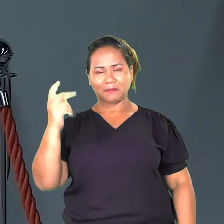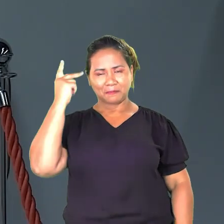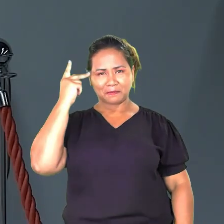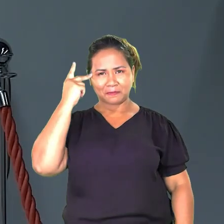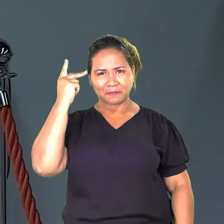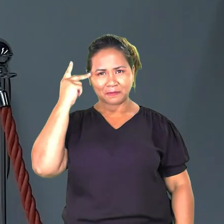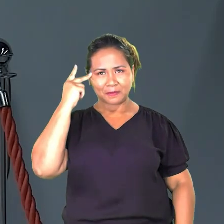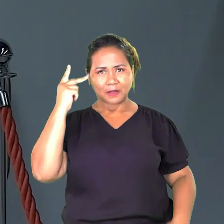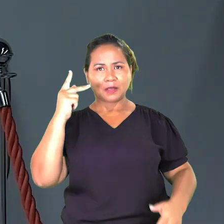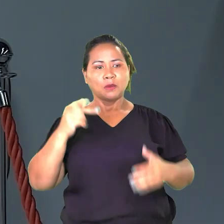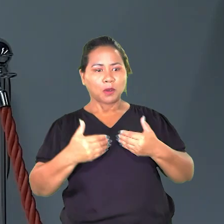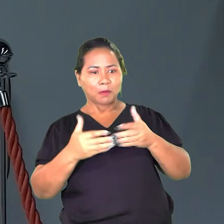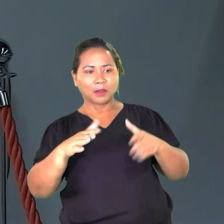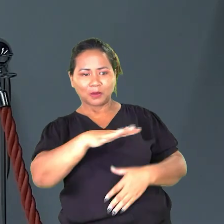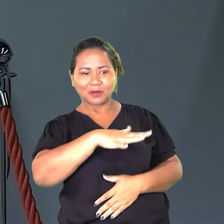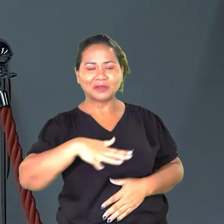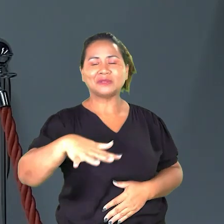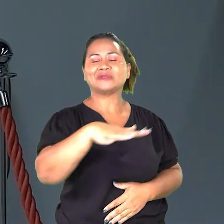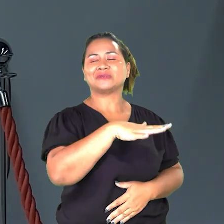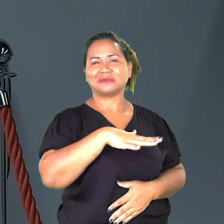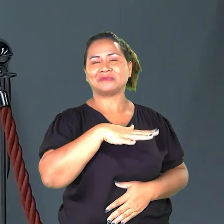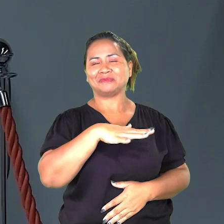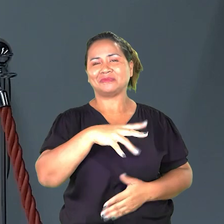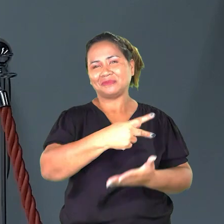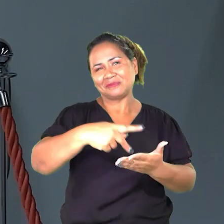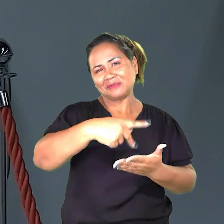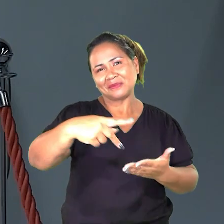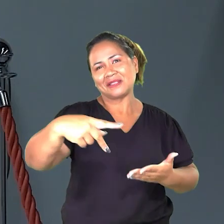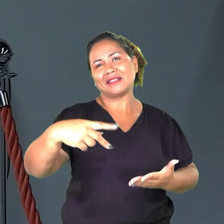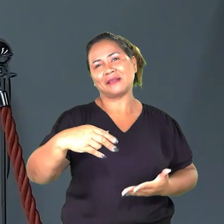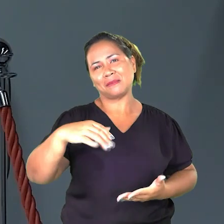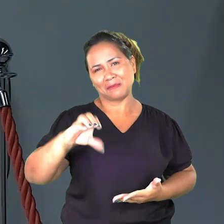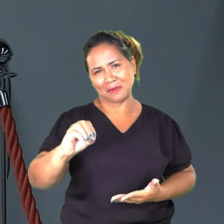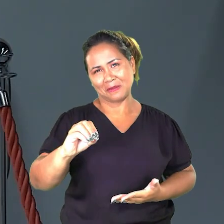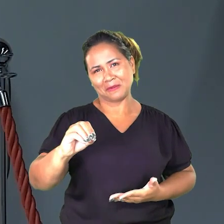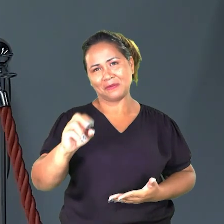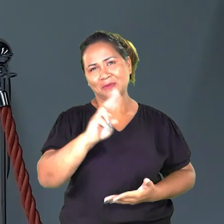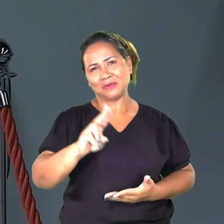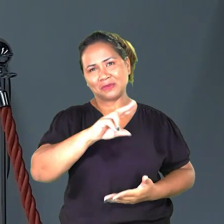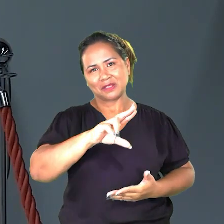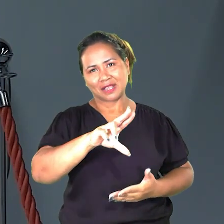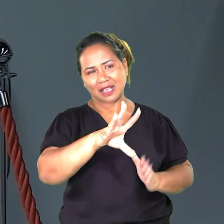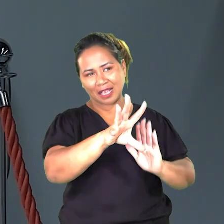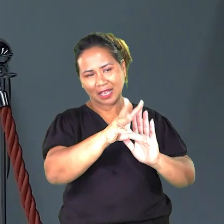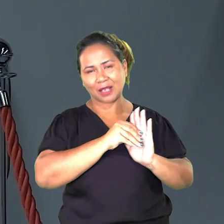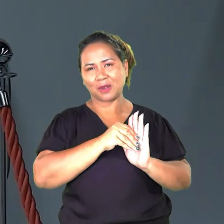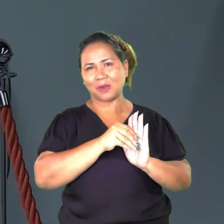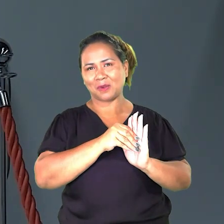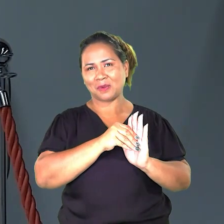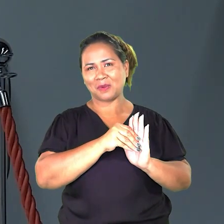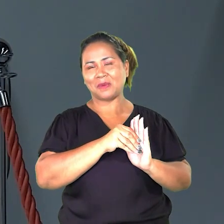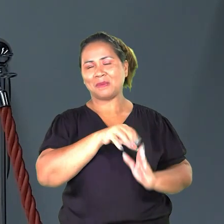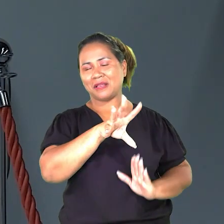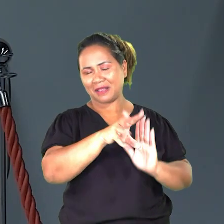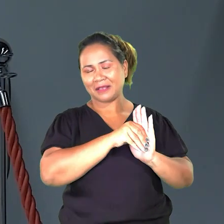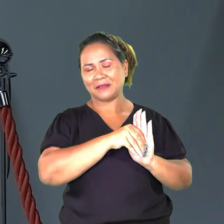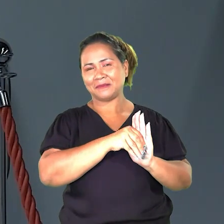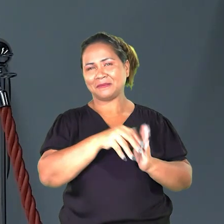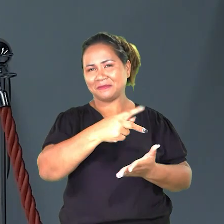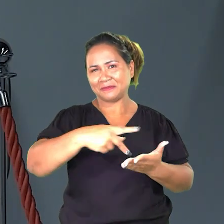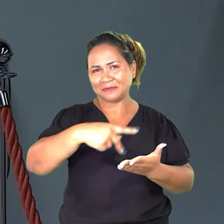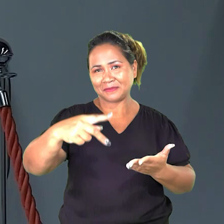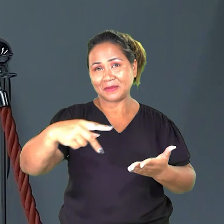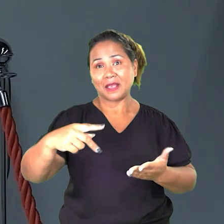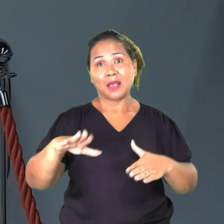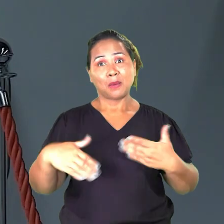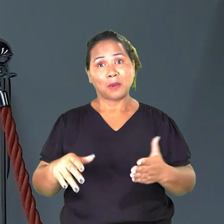como presidente no TRE Paulista, com a inauguração do Espaço Democrático Poeta Bonfim, me despedindo com alguns versos